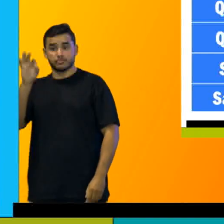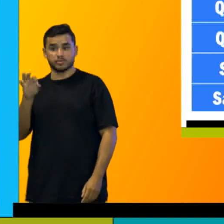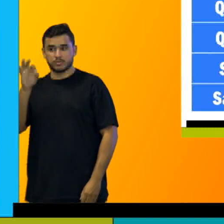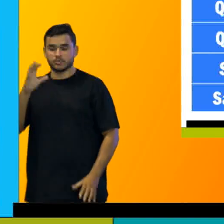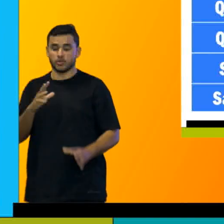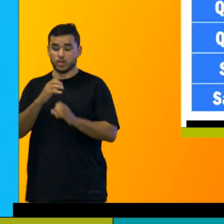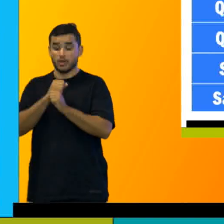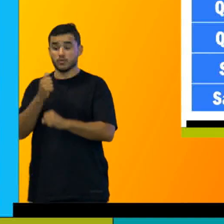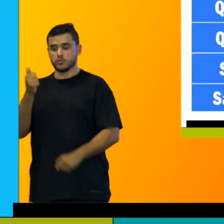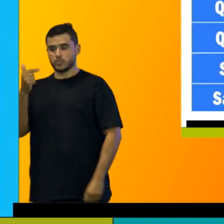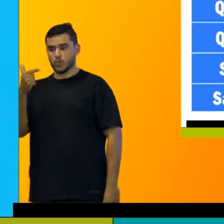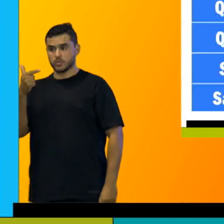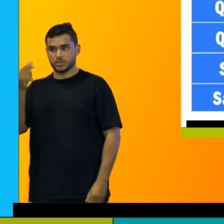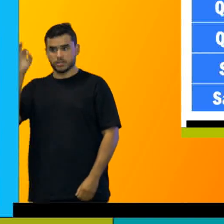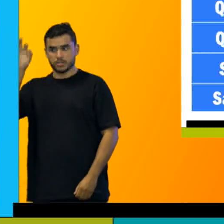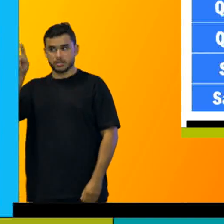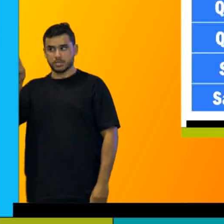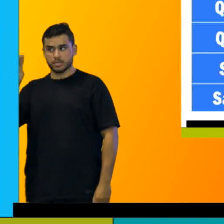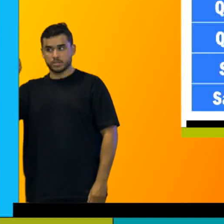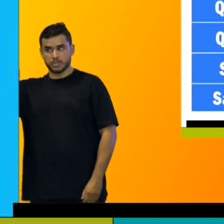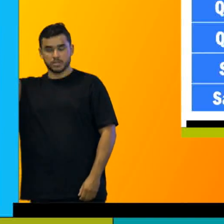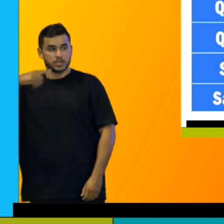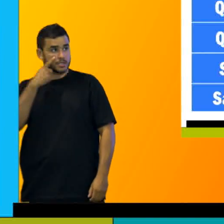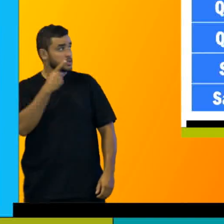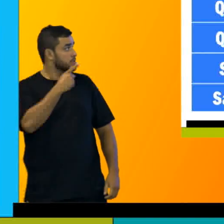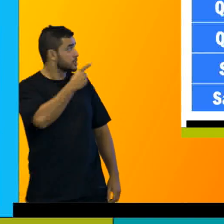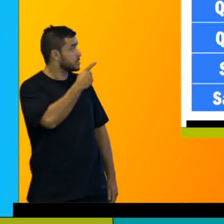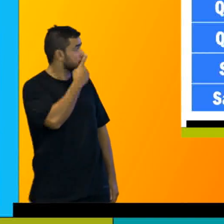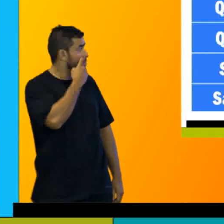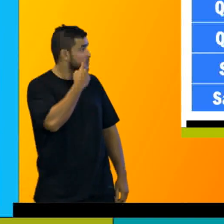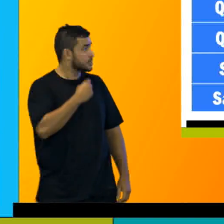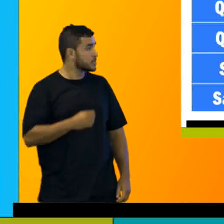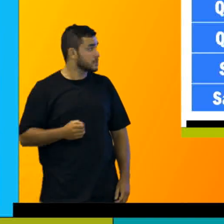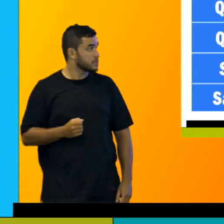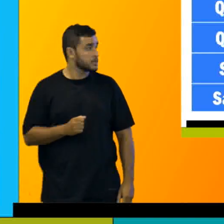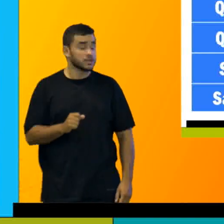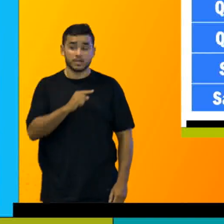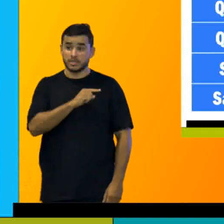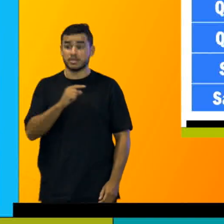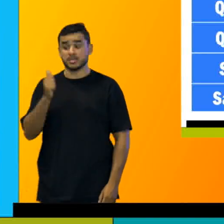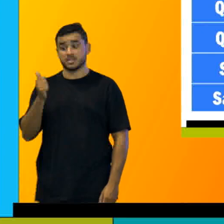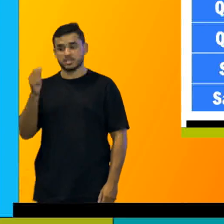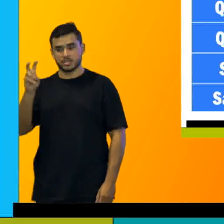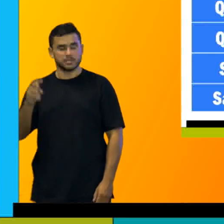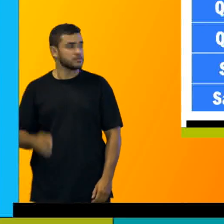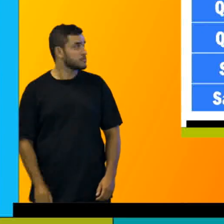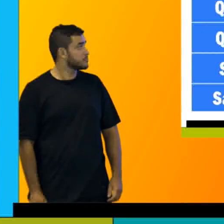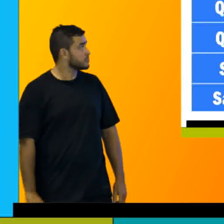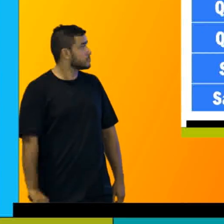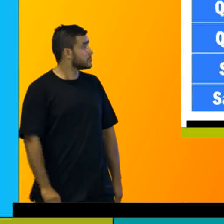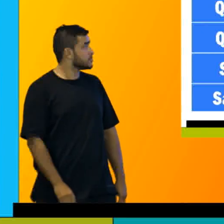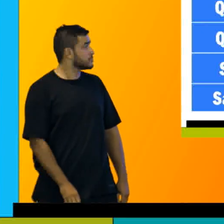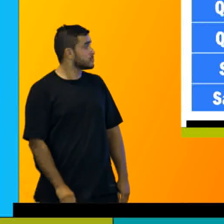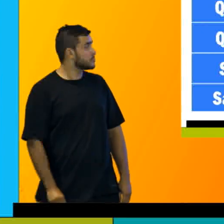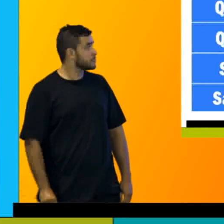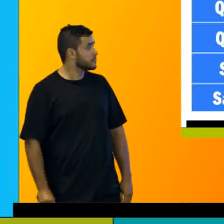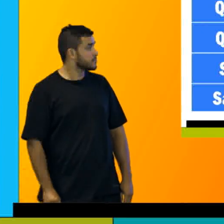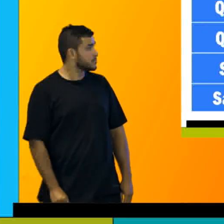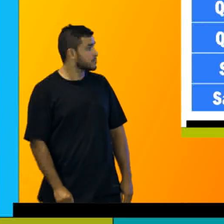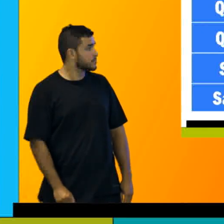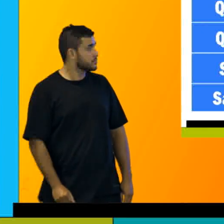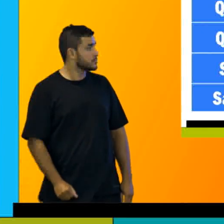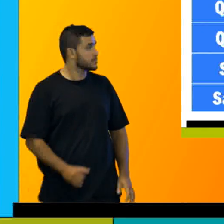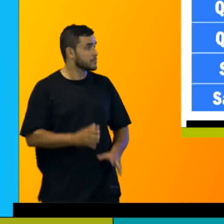12 km por hora. E a gente percebe que aqui ele percorre 15 km. Ele fez uma equação bem elaborada aqui, mas eu estou indo mais para uma